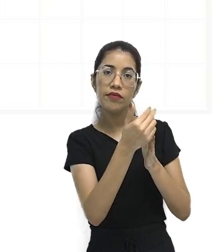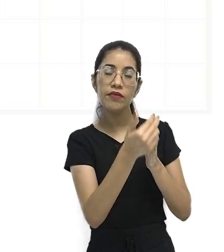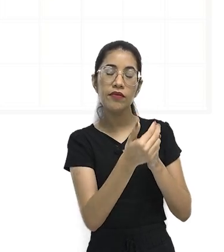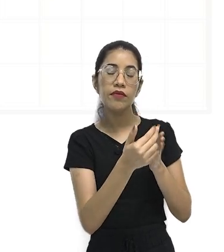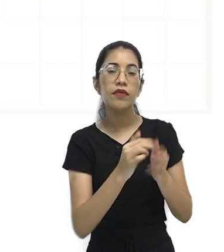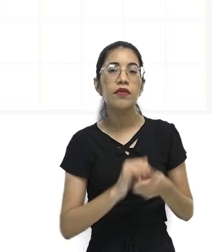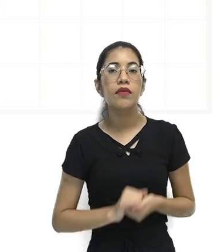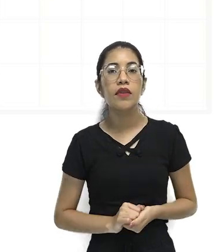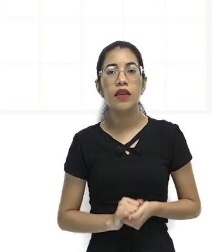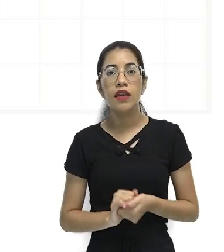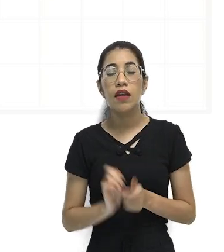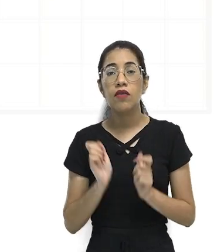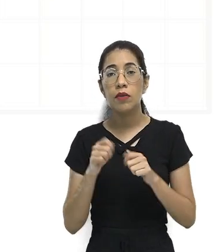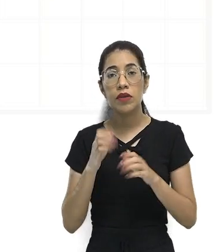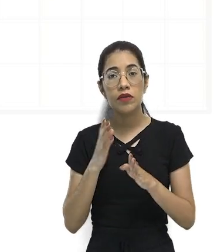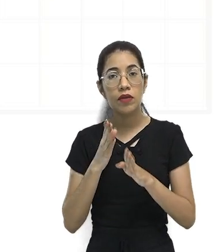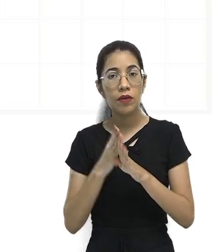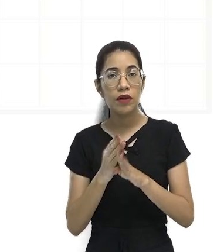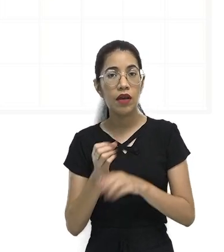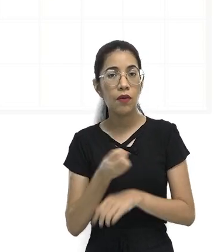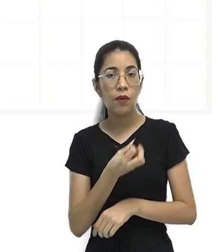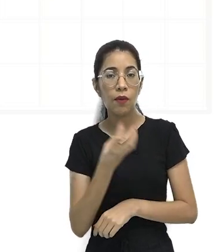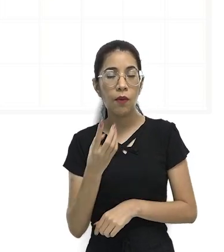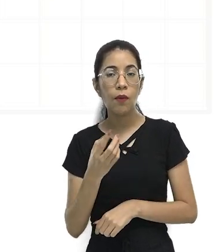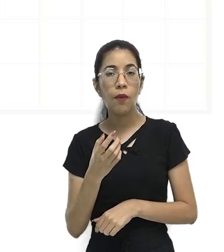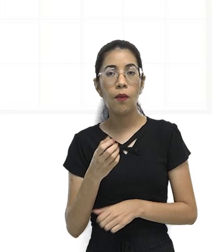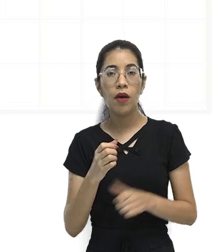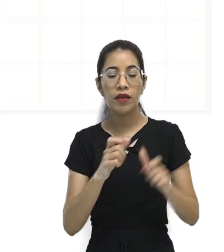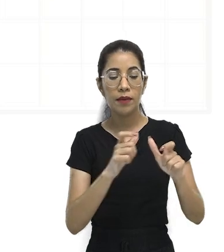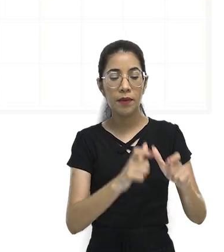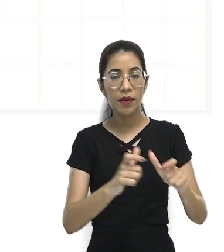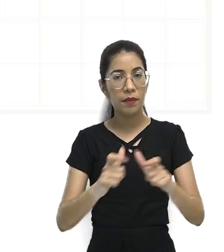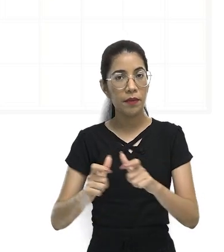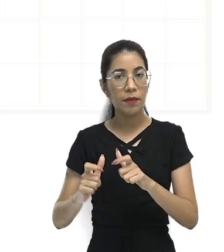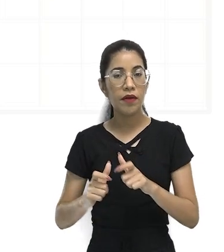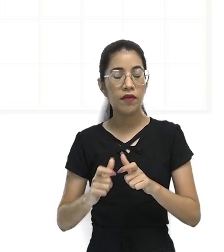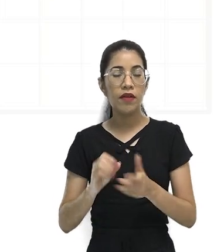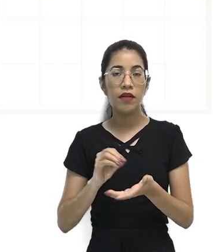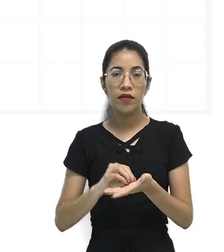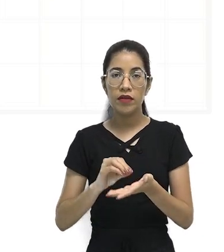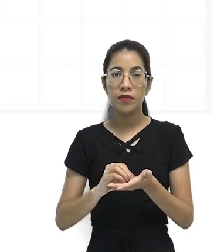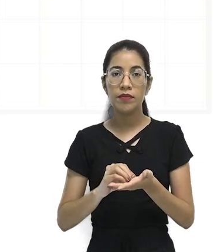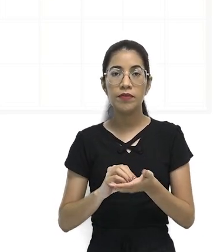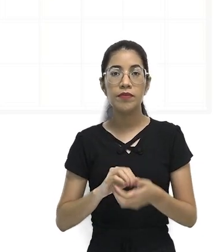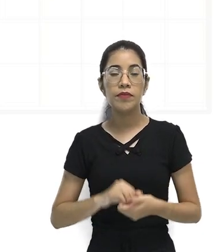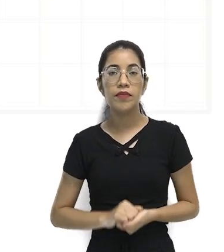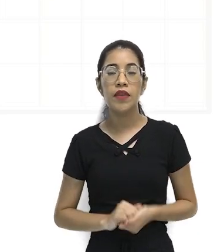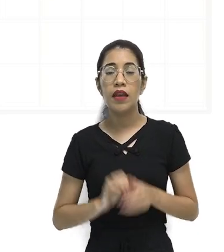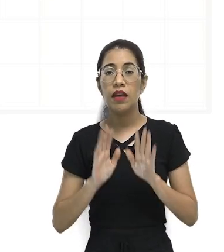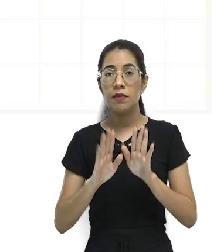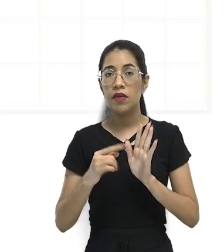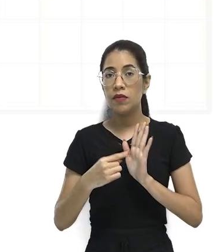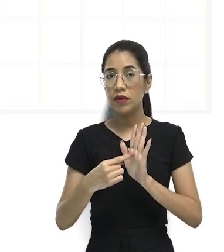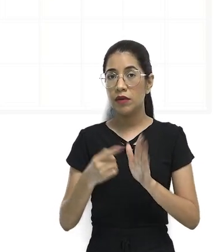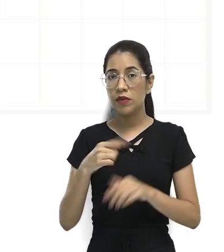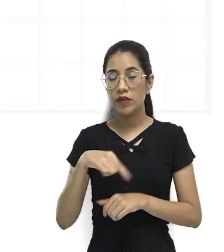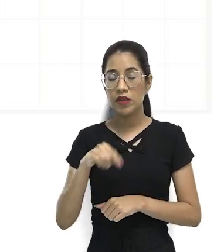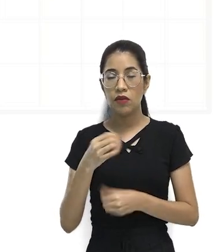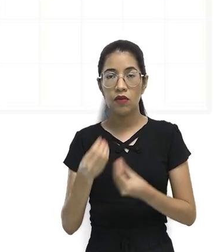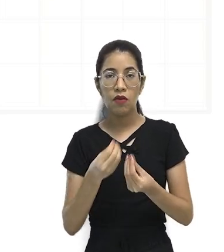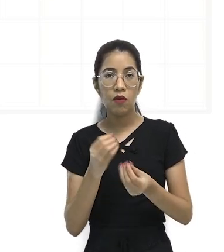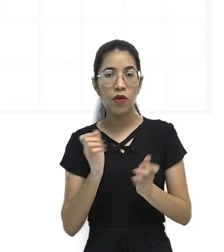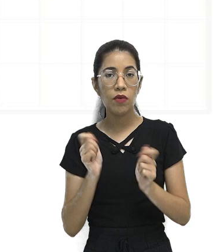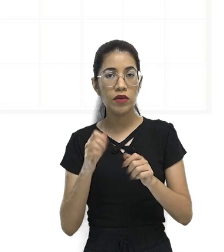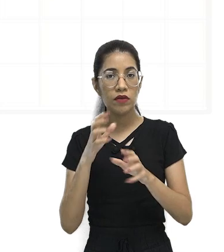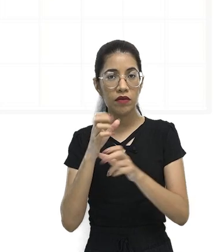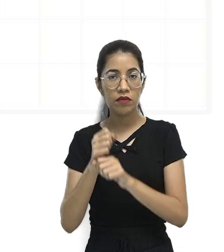desenhar que a gente chegaria na quantidade de cerâmicas que faltam, tá? Mas eu quero mostrar para vocês aqui, de forma matemática, como é